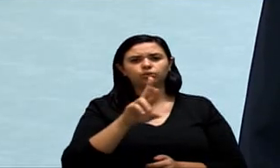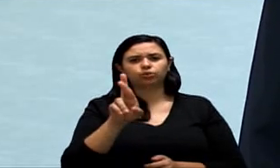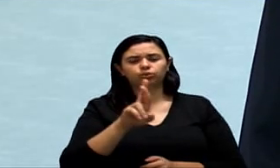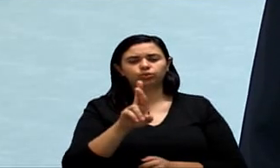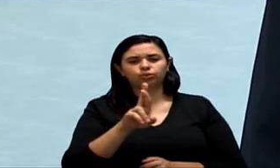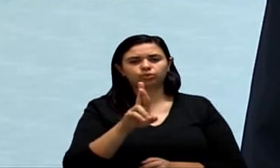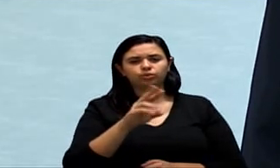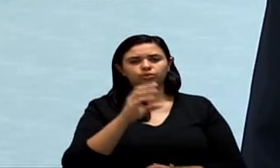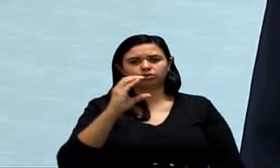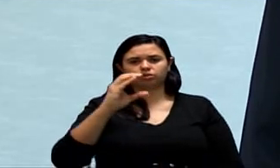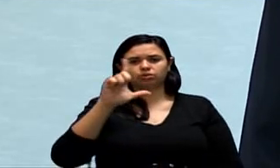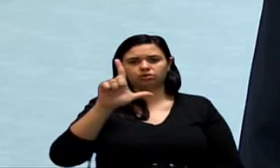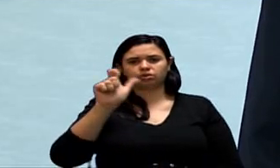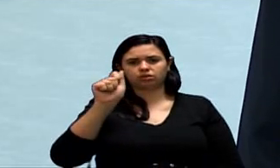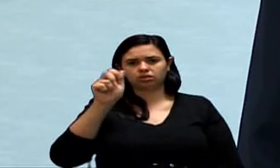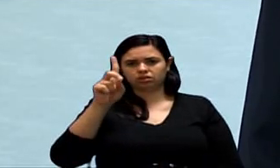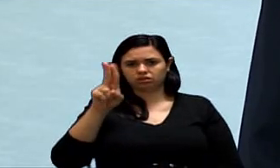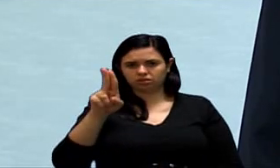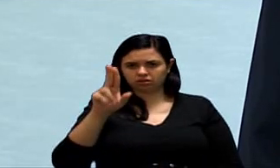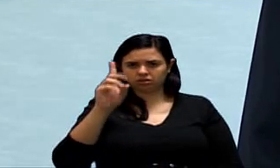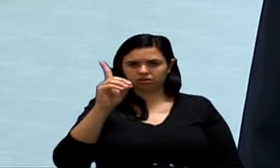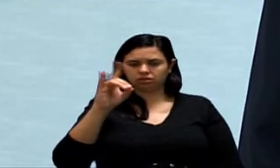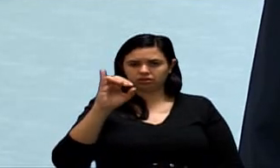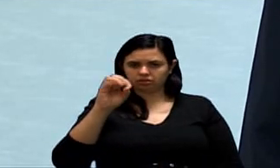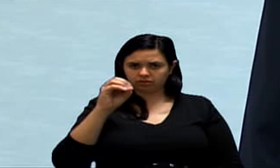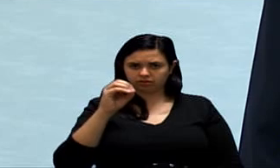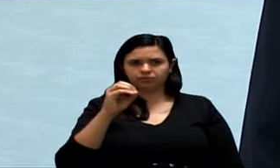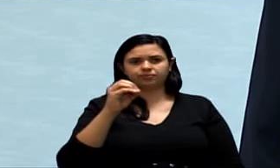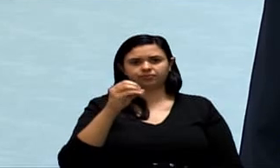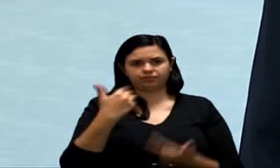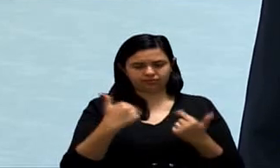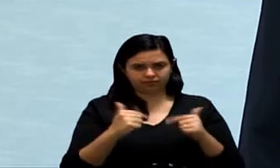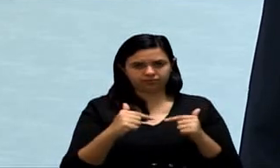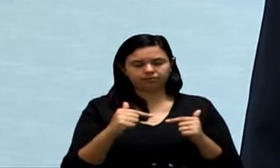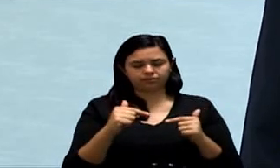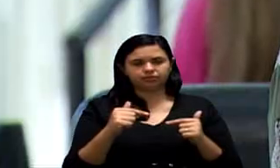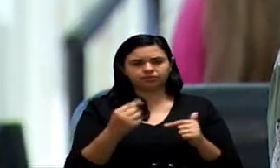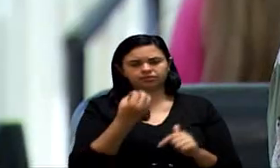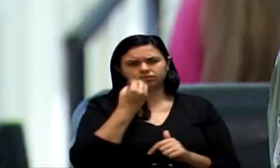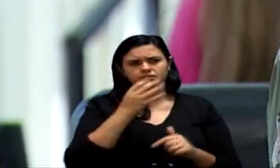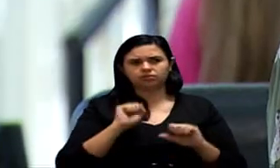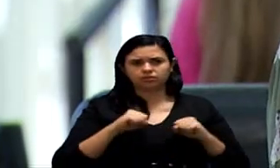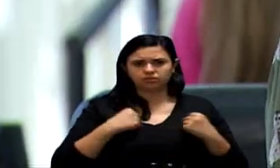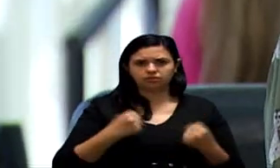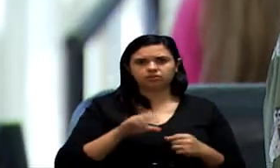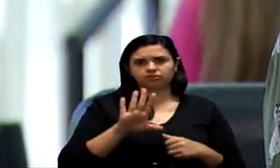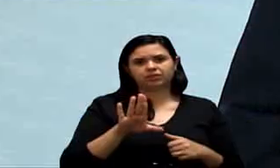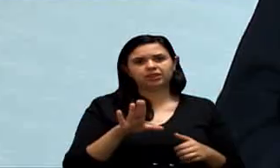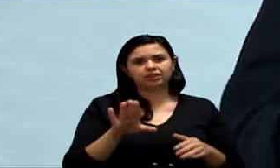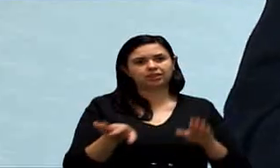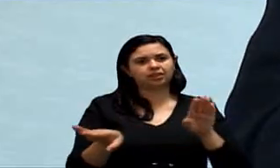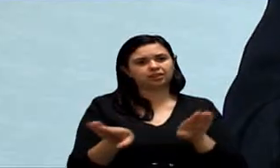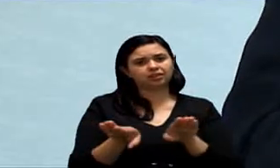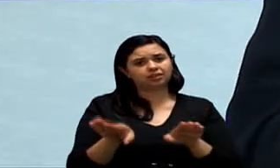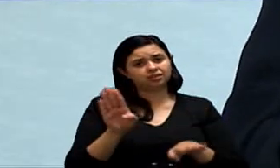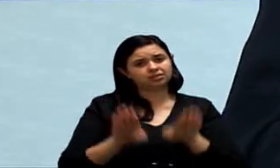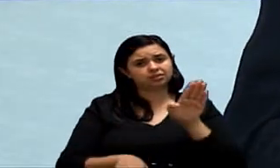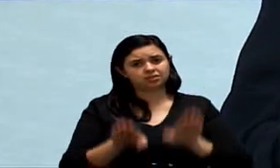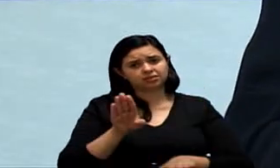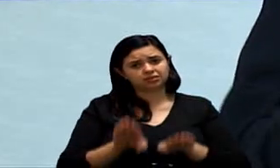o secretário, vem fazendo um ótimo trabalho, mas ele esbarra nas terríveis,